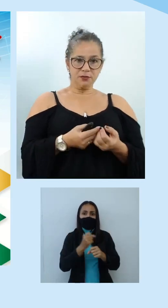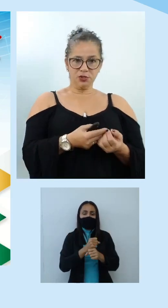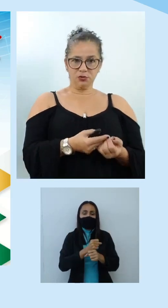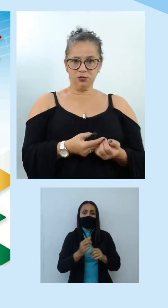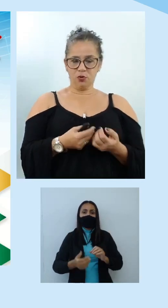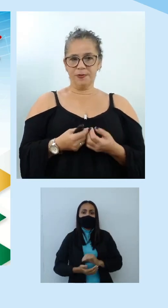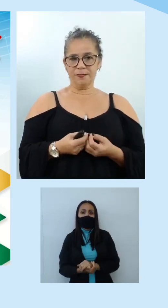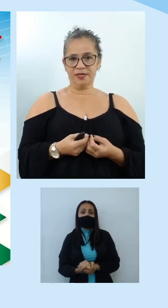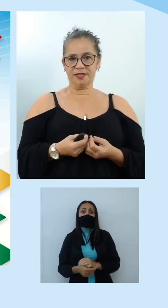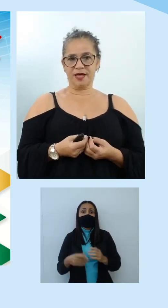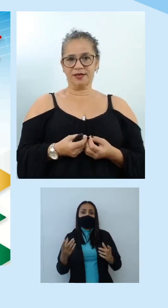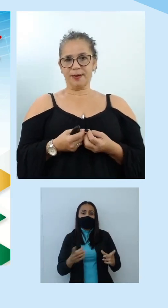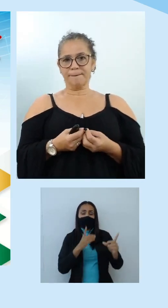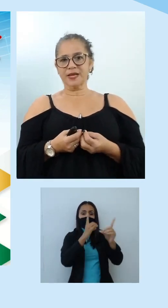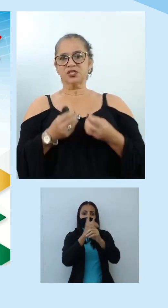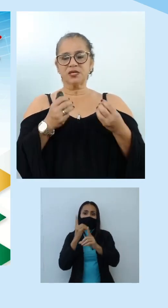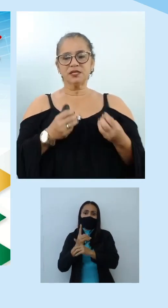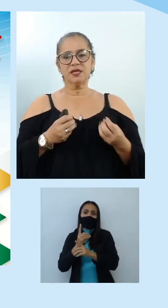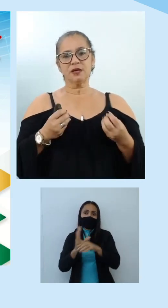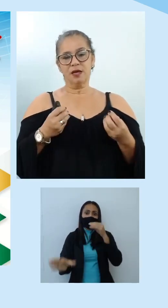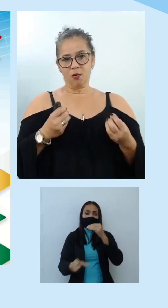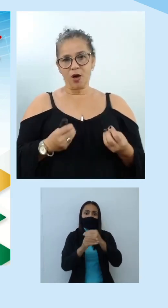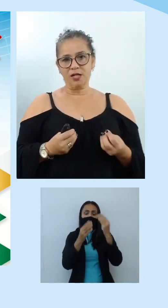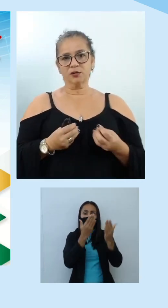Indica que o estudo complementar que apenas